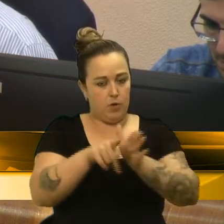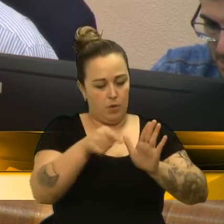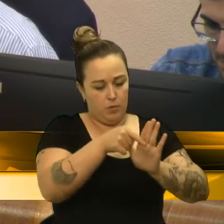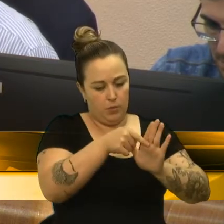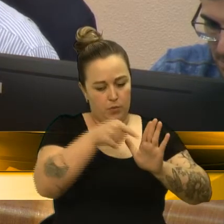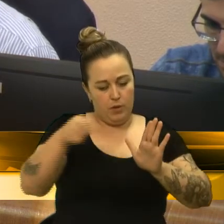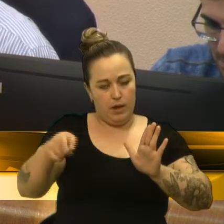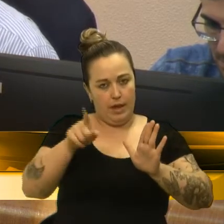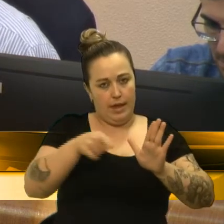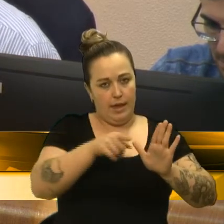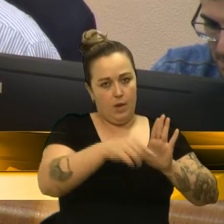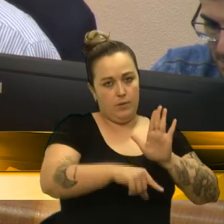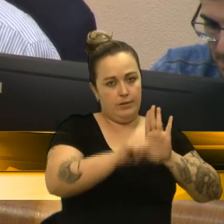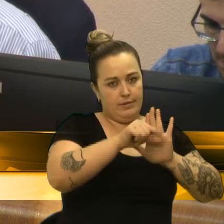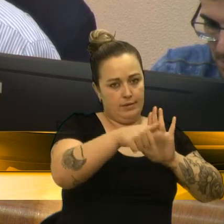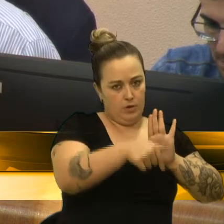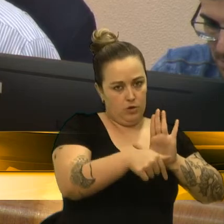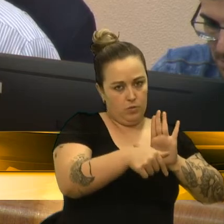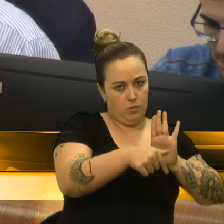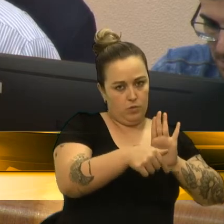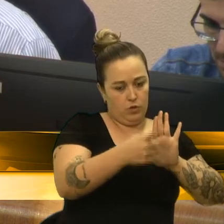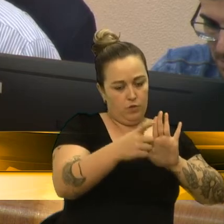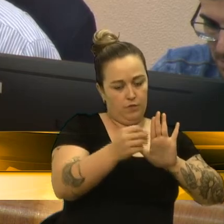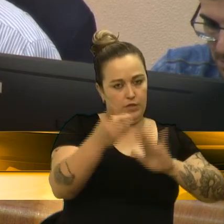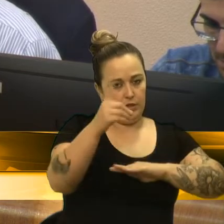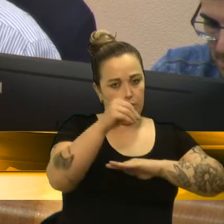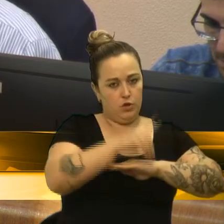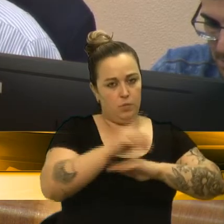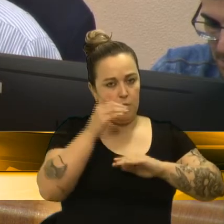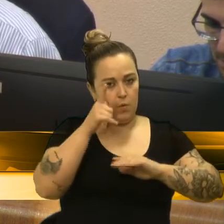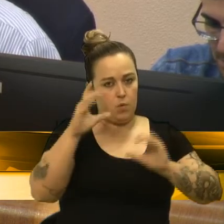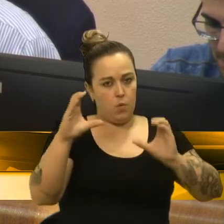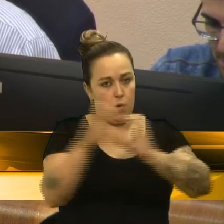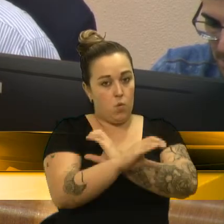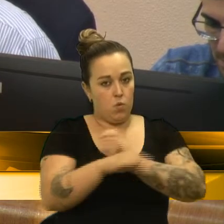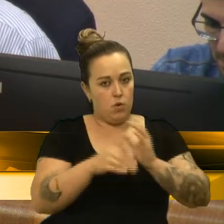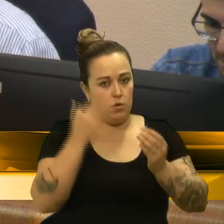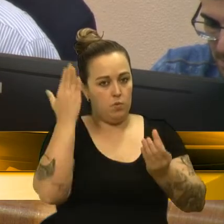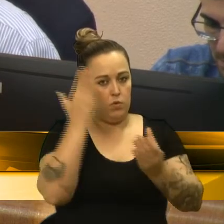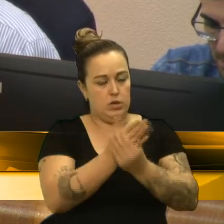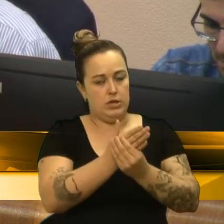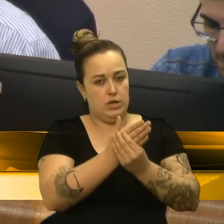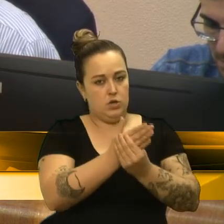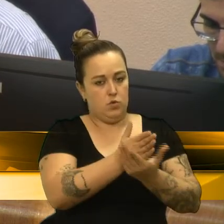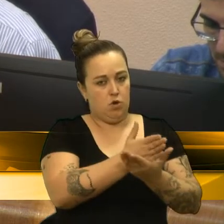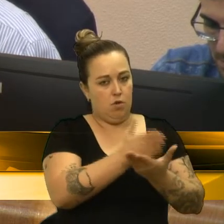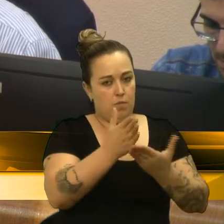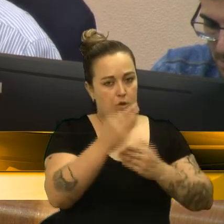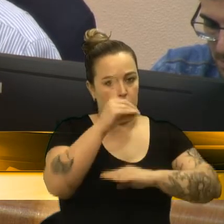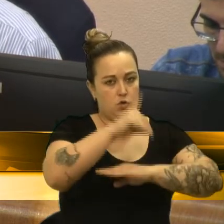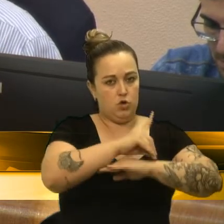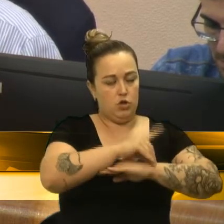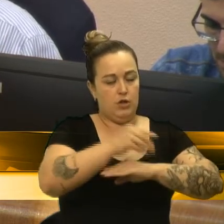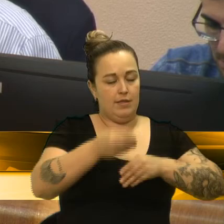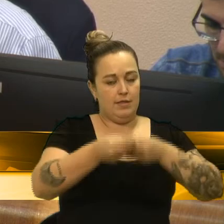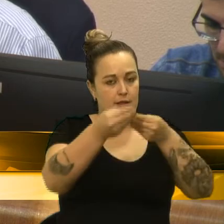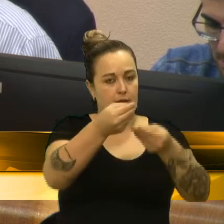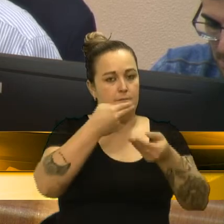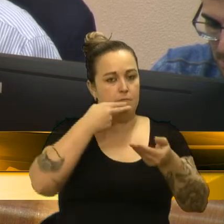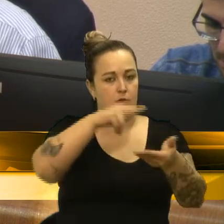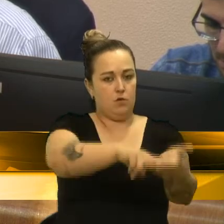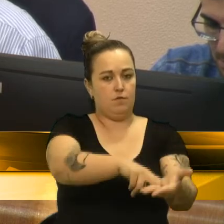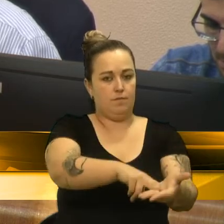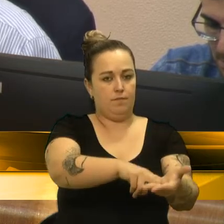do inciso 7º, 90 dias para a conclusão do processo, contados da data em que se efetivar a notificação do acusado, porque